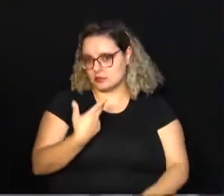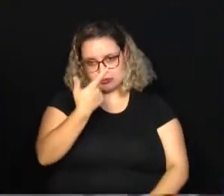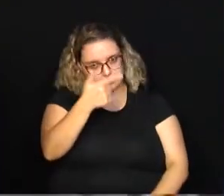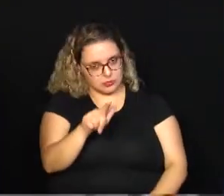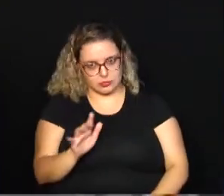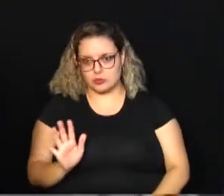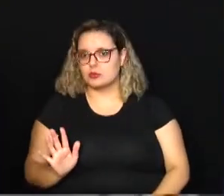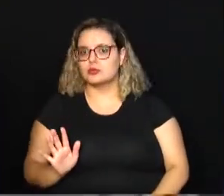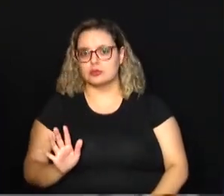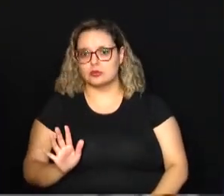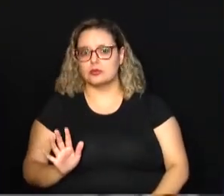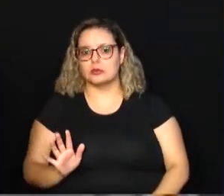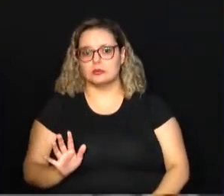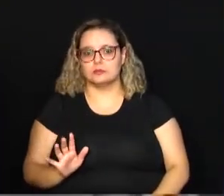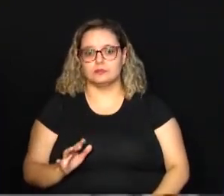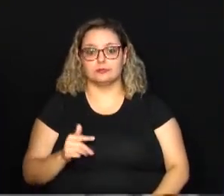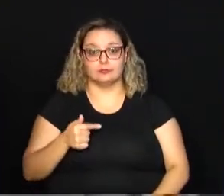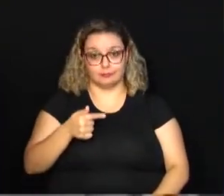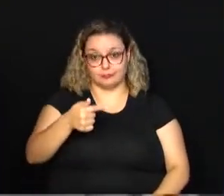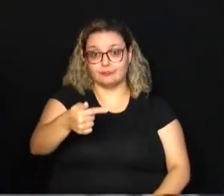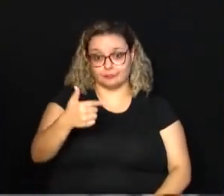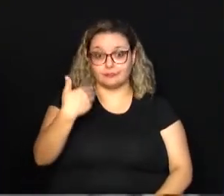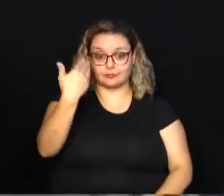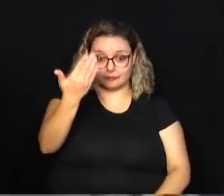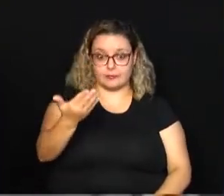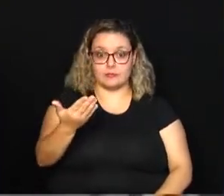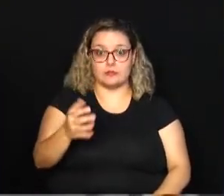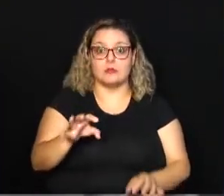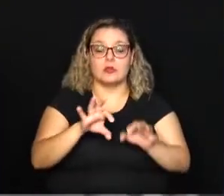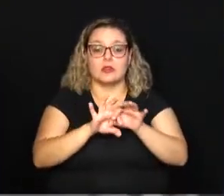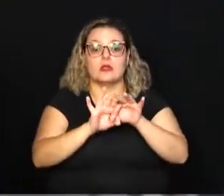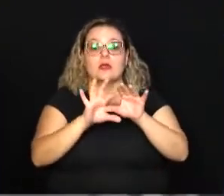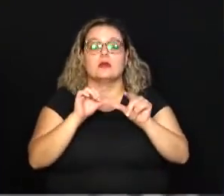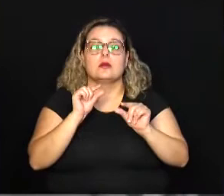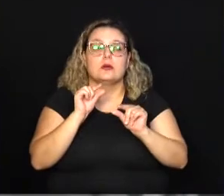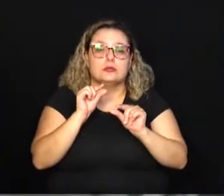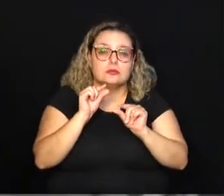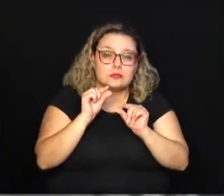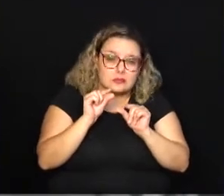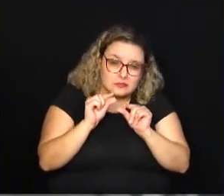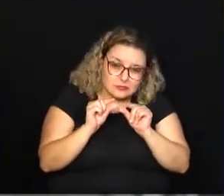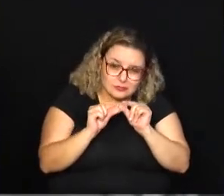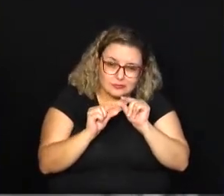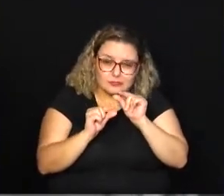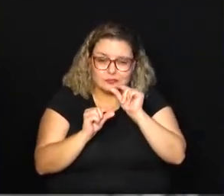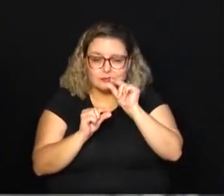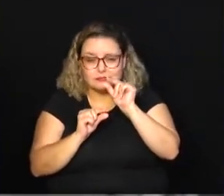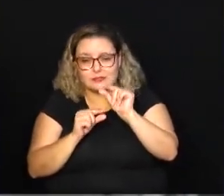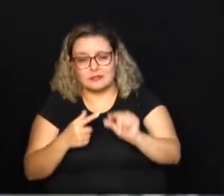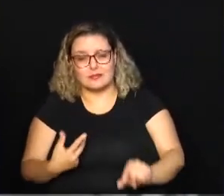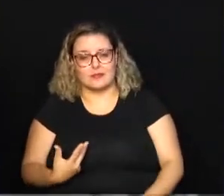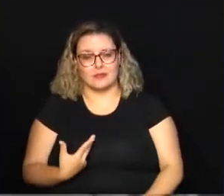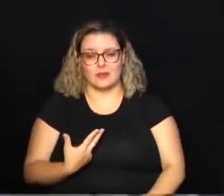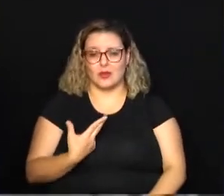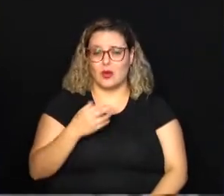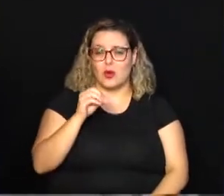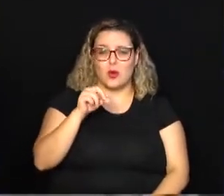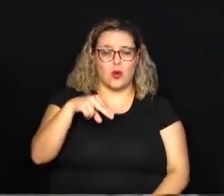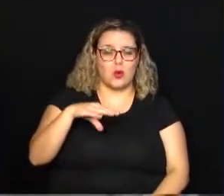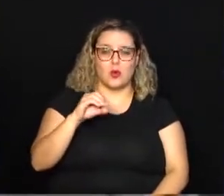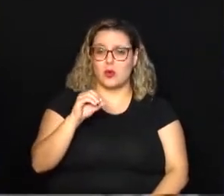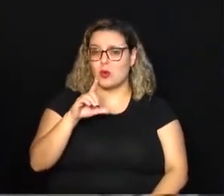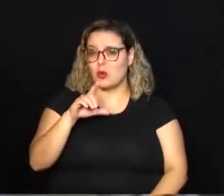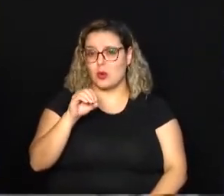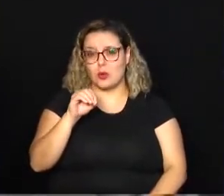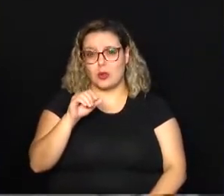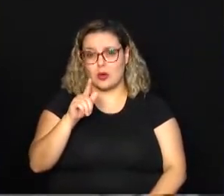A semana que vem, nós começamos a liberar gradativamente, bem a conta-gota, as cirurgias oncológicas, que a gente não consegue mais